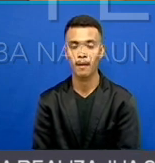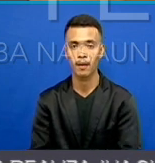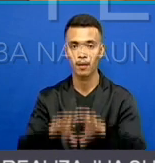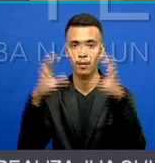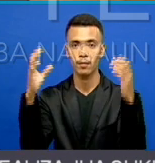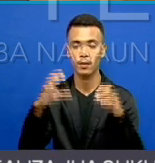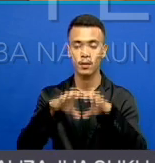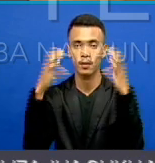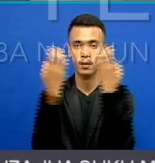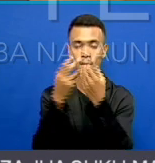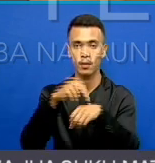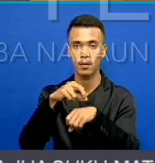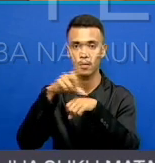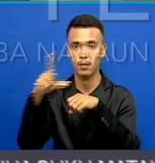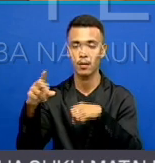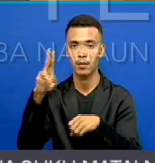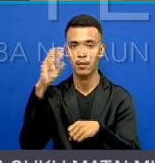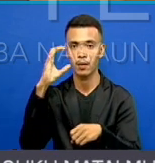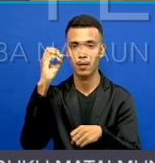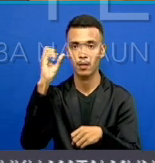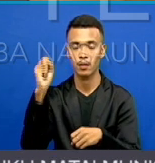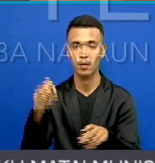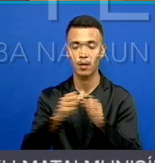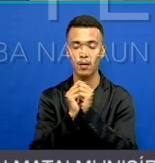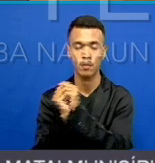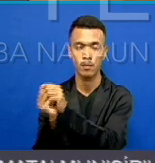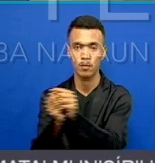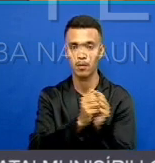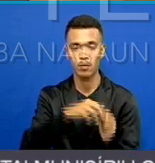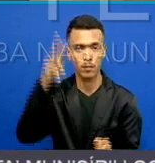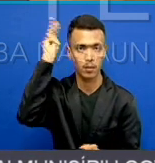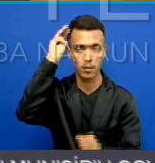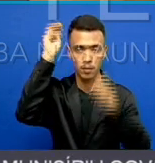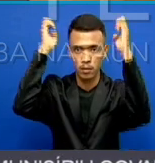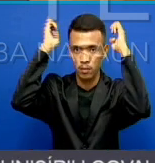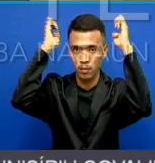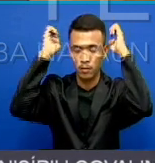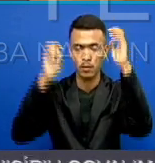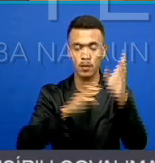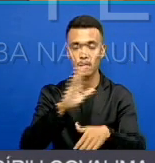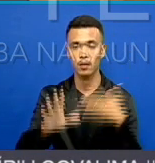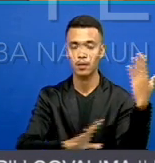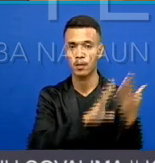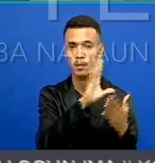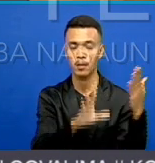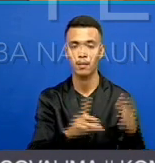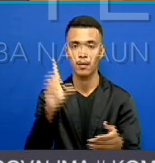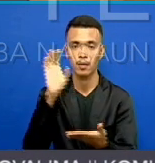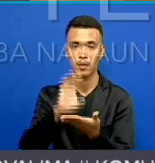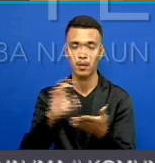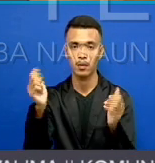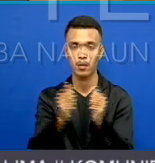Comissão Nacional Timor-Leste para a Unesco, Rambotucó, Ministério da Educação, celebra Lorong Mundial Ciência no Matemática e